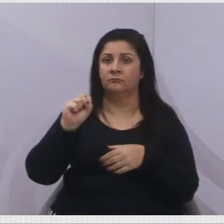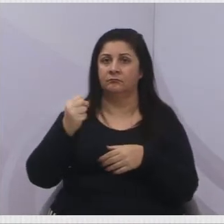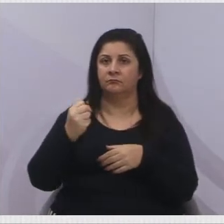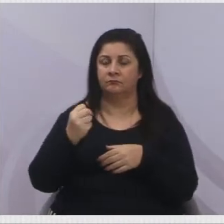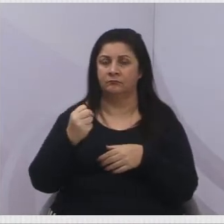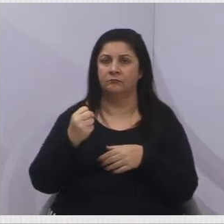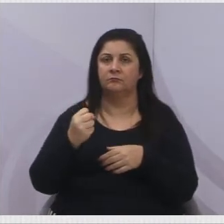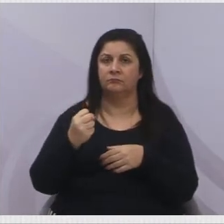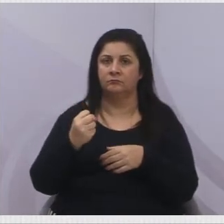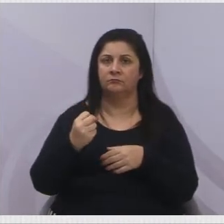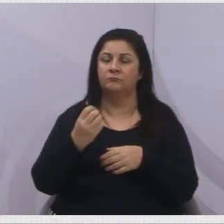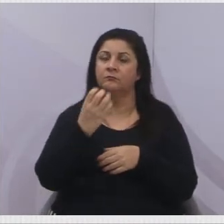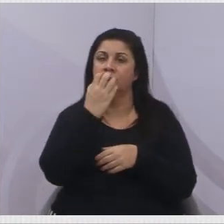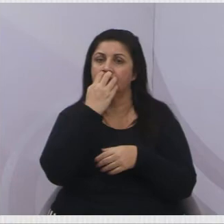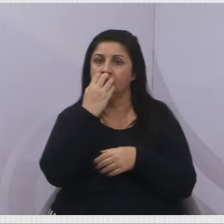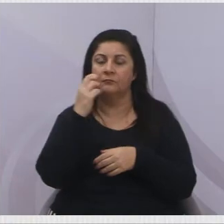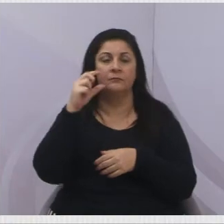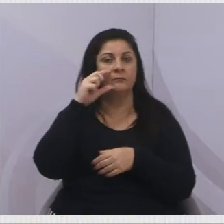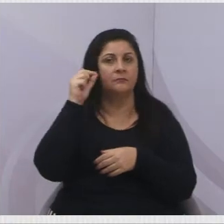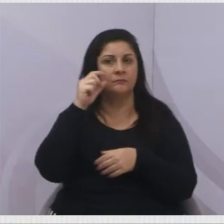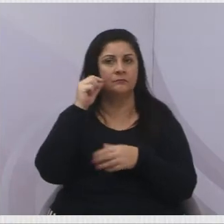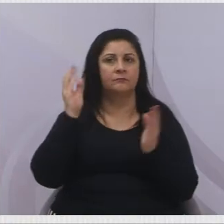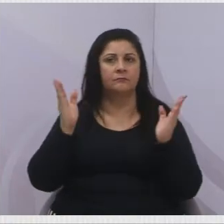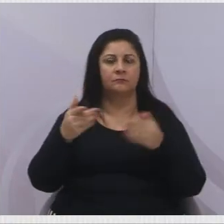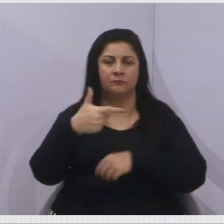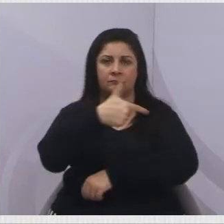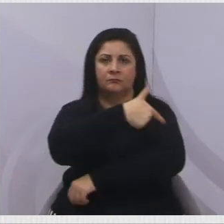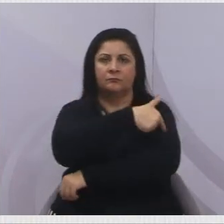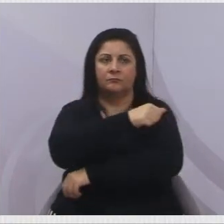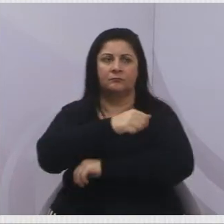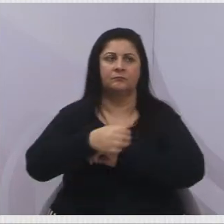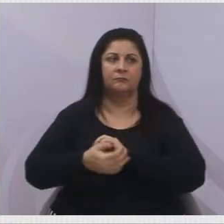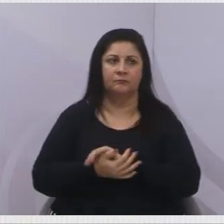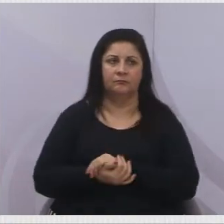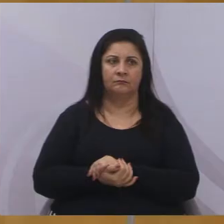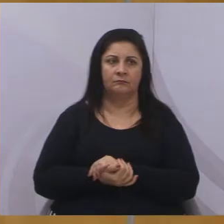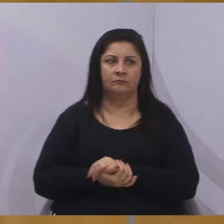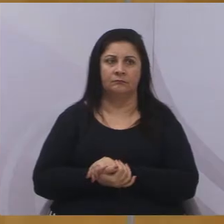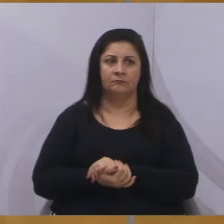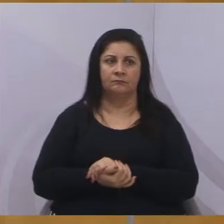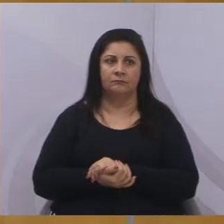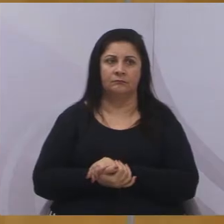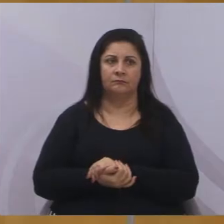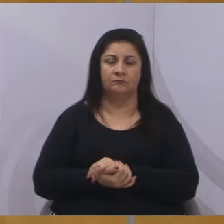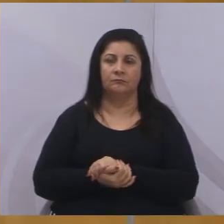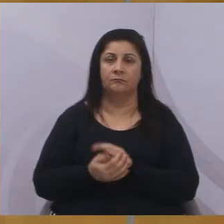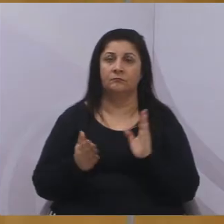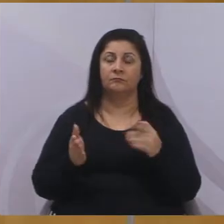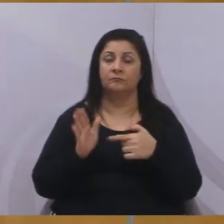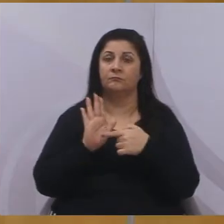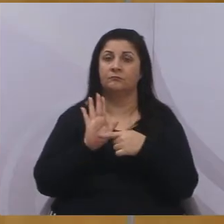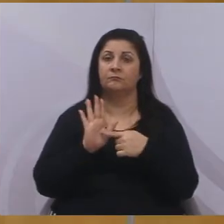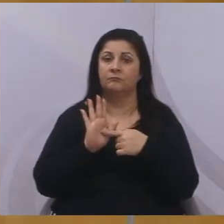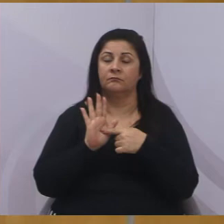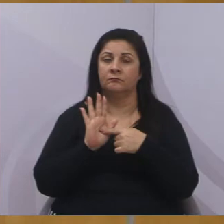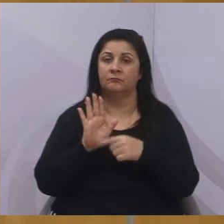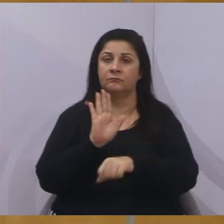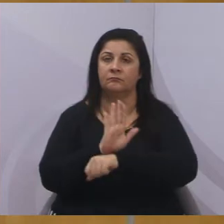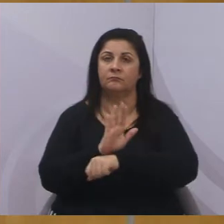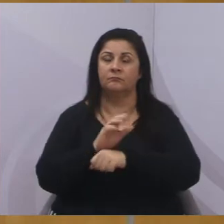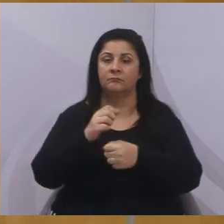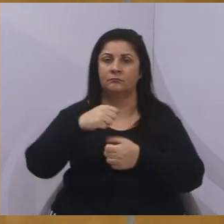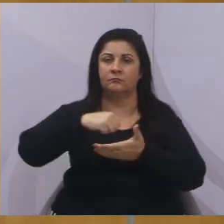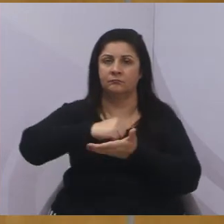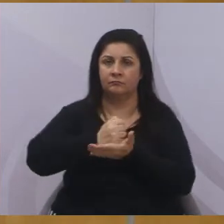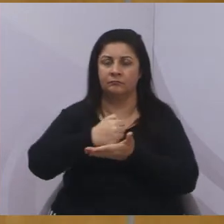728 caninos e felinos vacinados. Agora, com relação à assistência